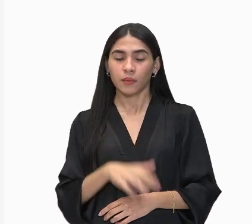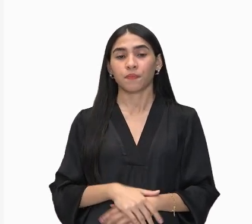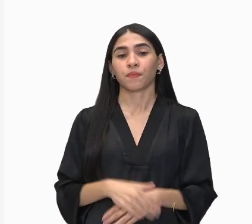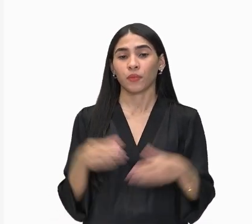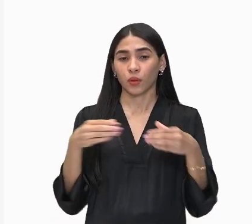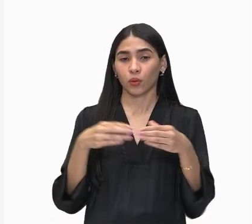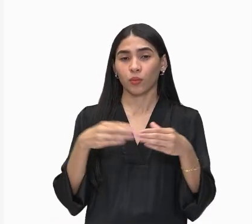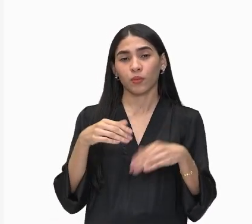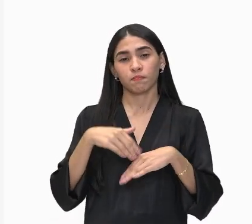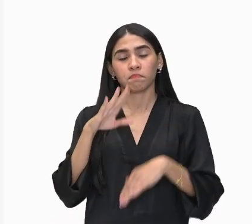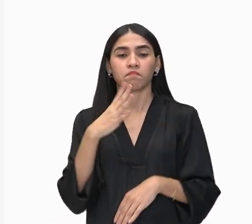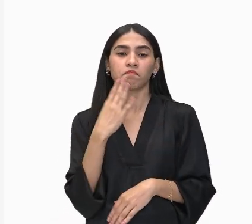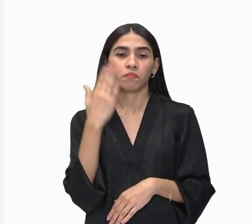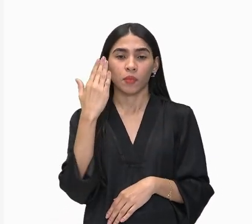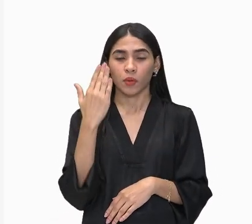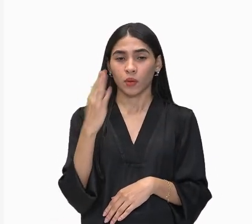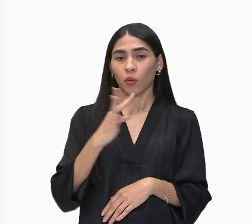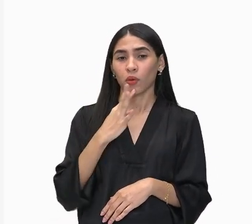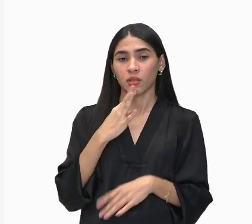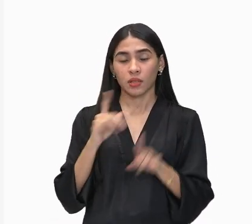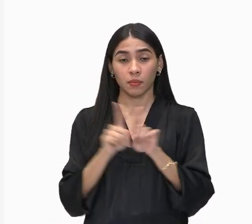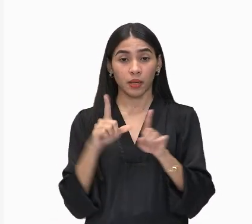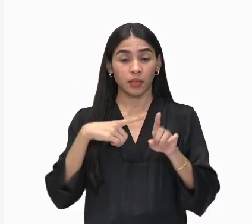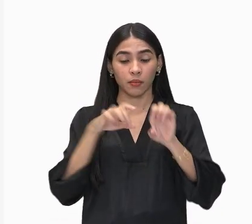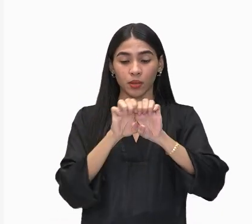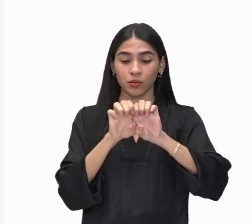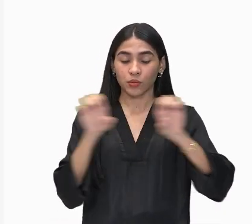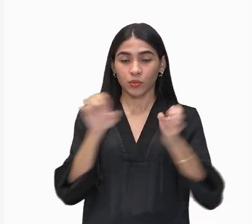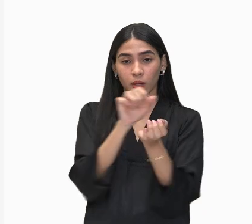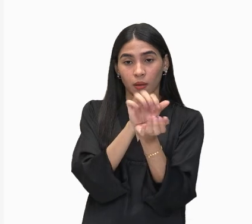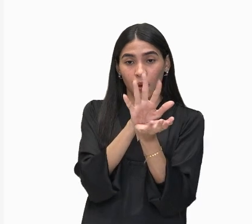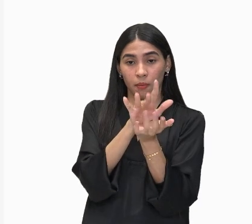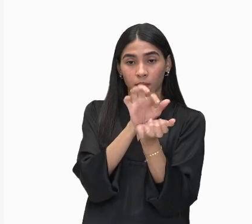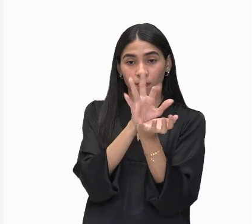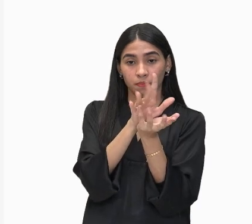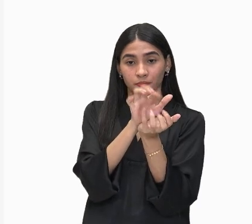ainda não viu, né? Elas têm uma estrutura bem interessante,